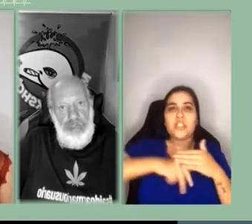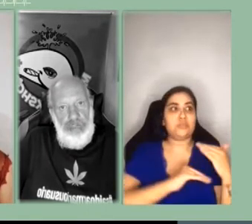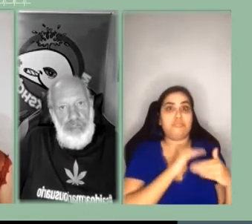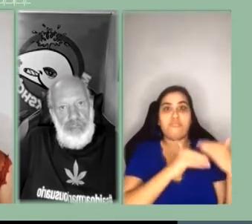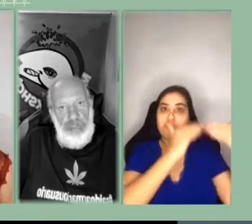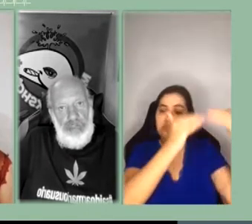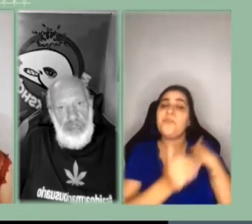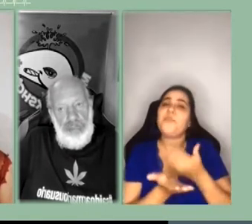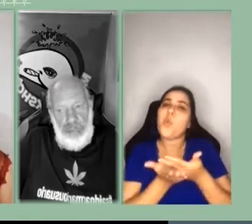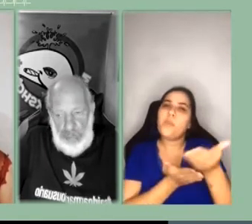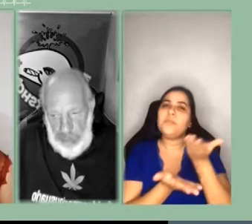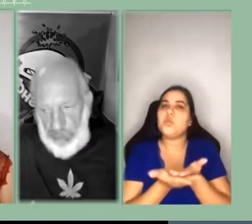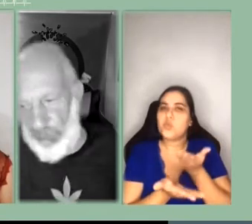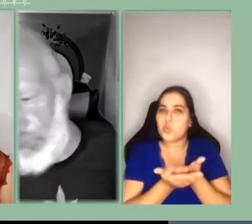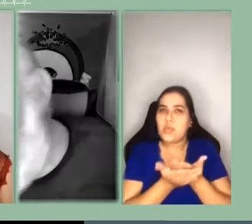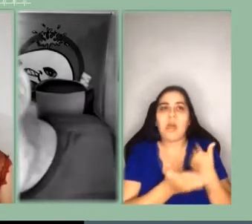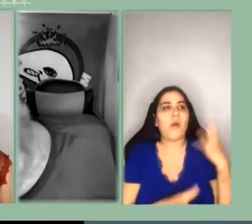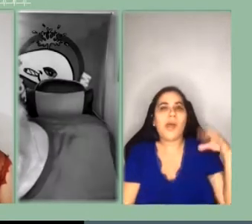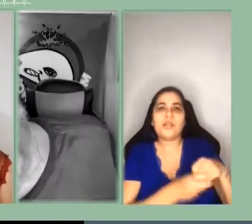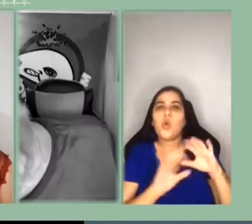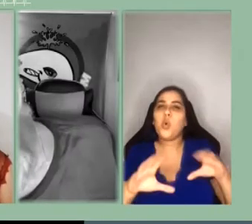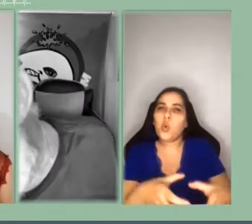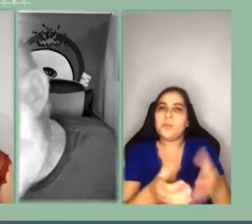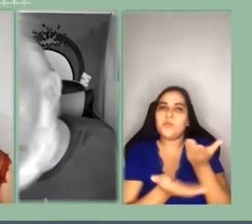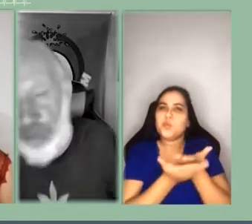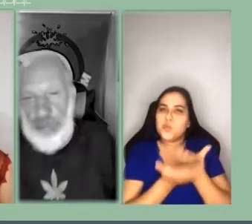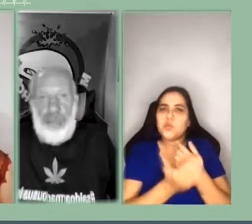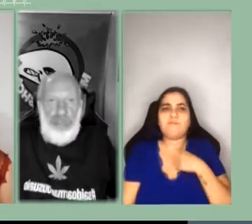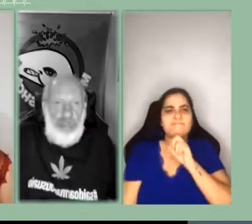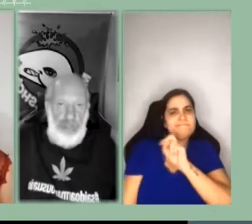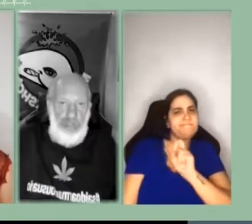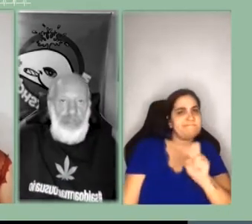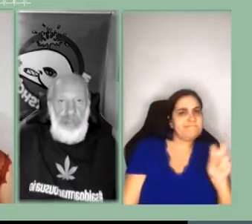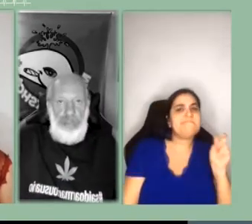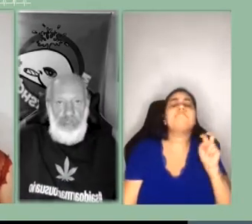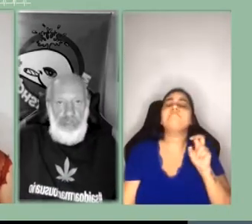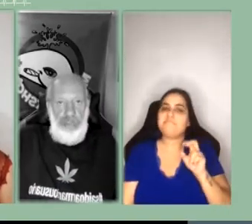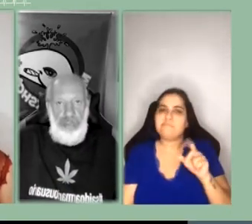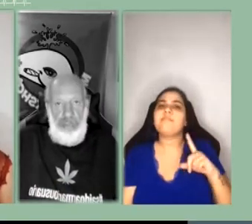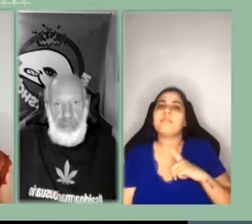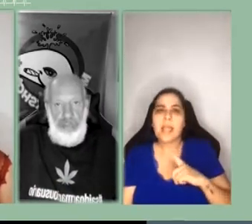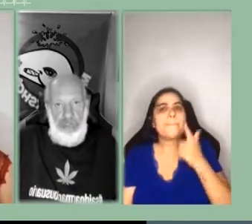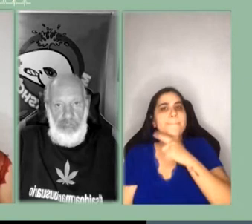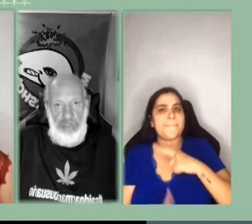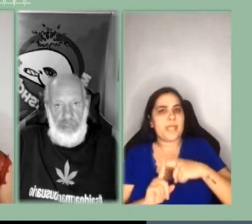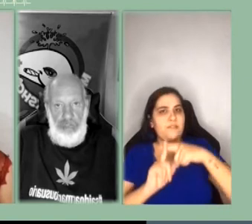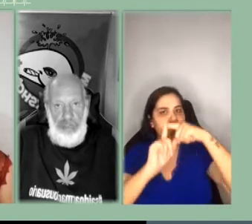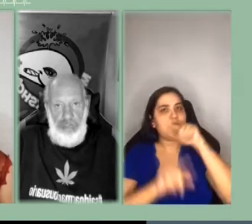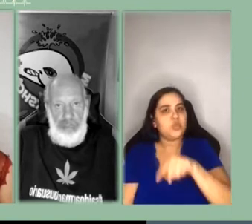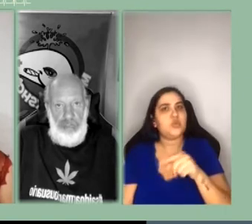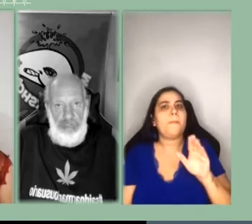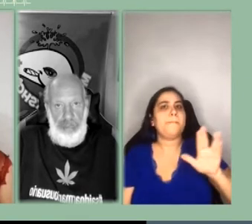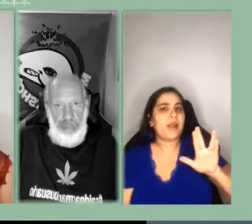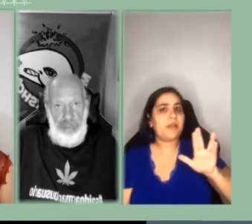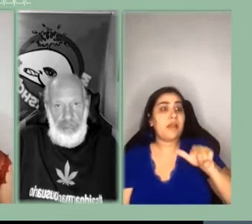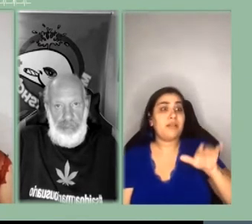comecei a estudar, então entrei em grupo de estudo e verifiquei que existe benefícios da planta, que a maconha ela é